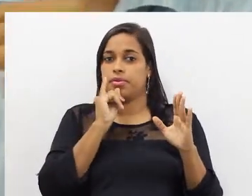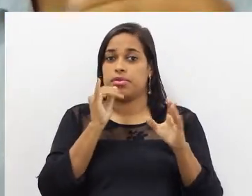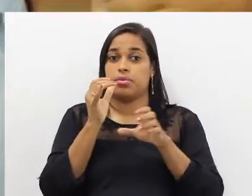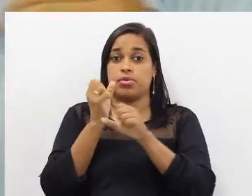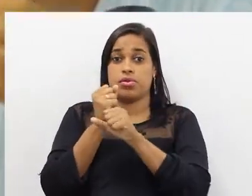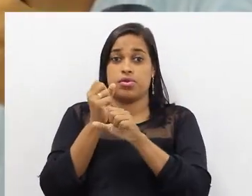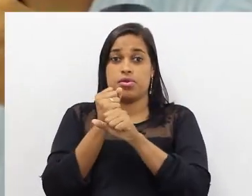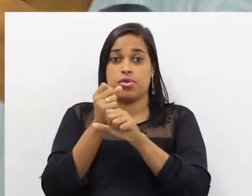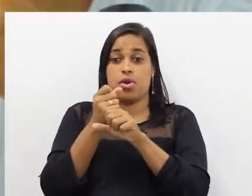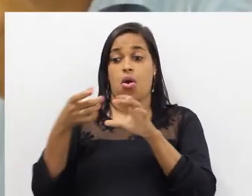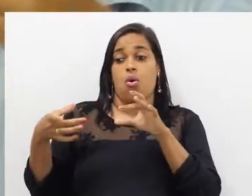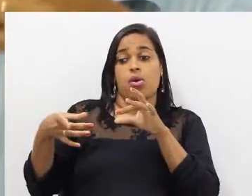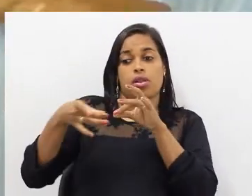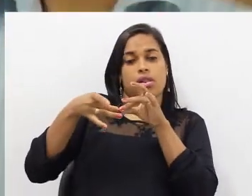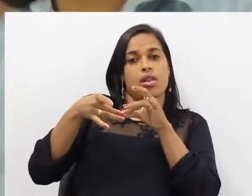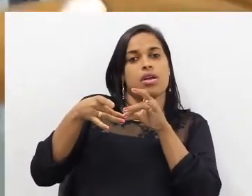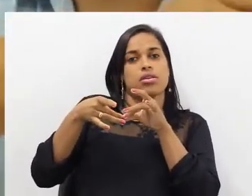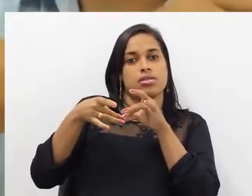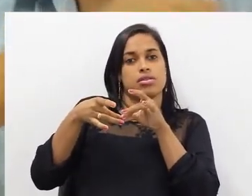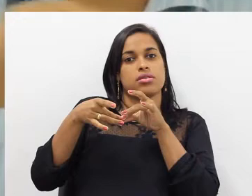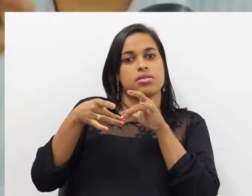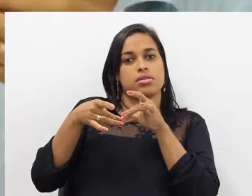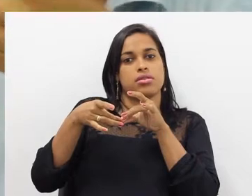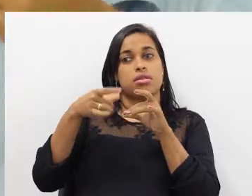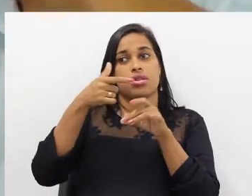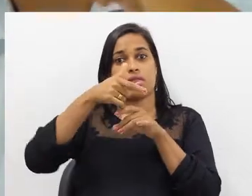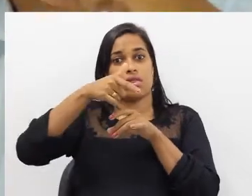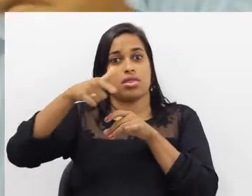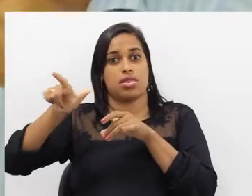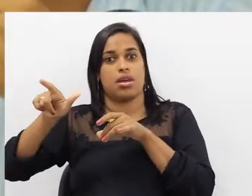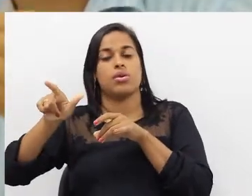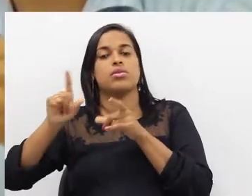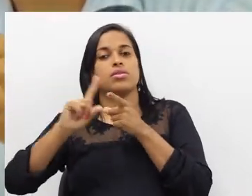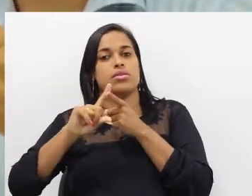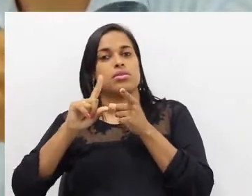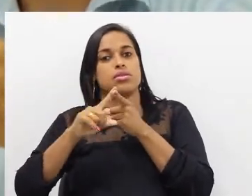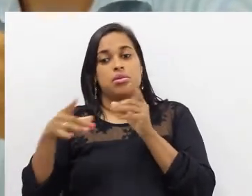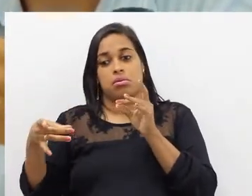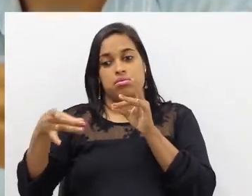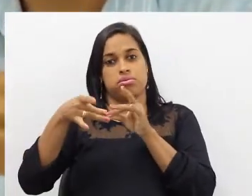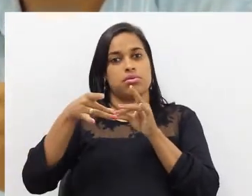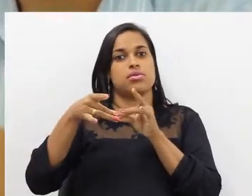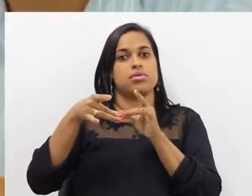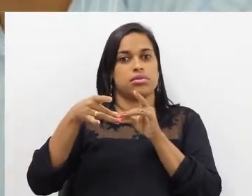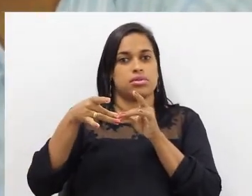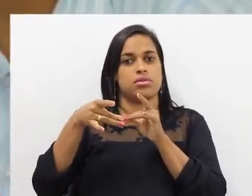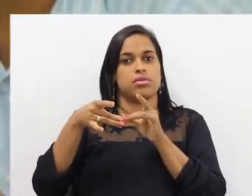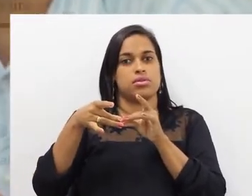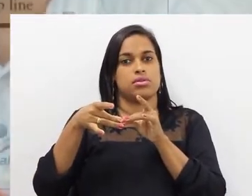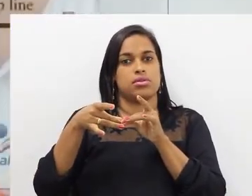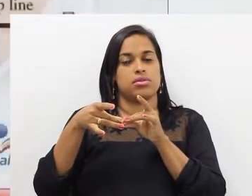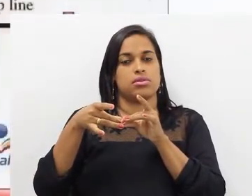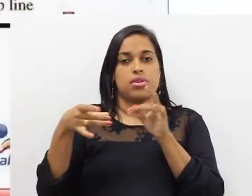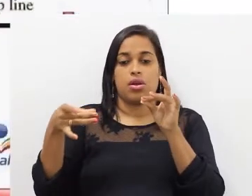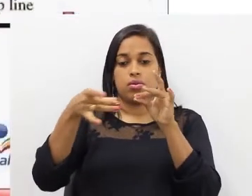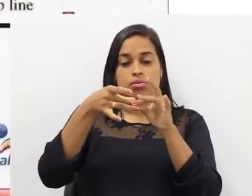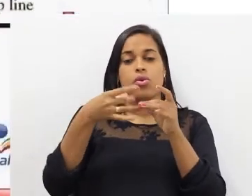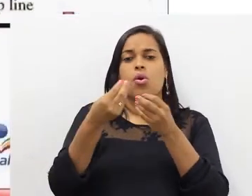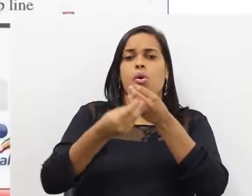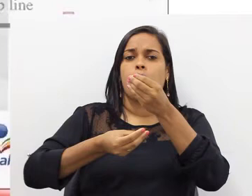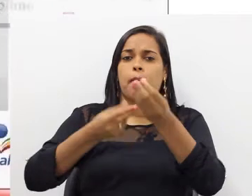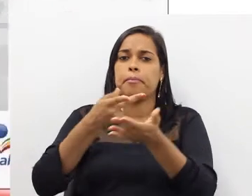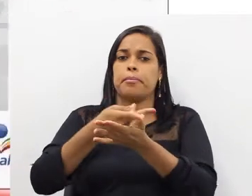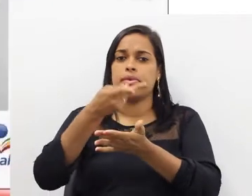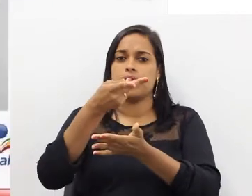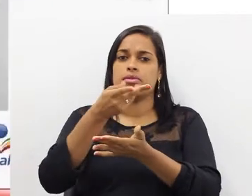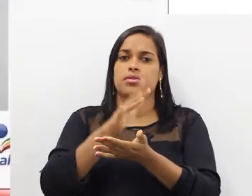com um conector, e na próxima estação esse cabo também é aberto e colocado no conector. Como é que isso funciona?